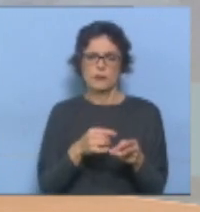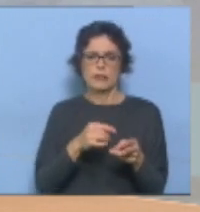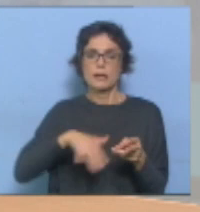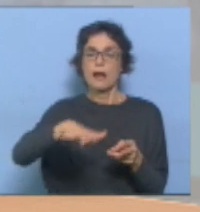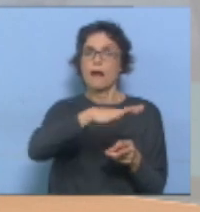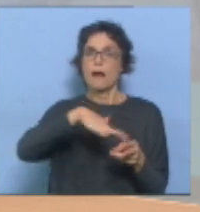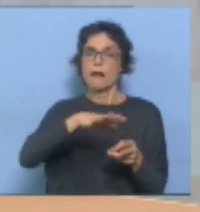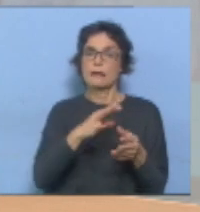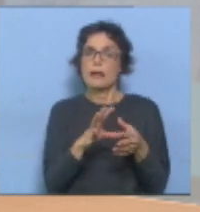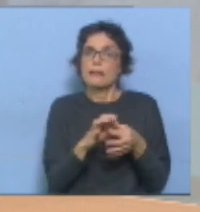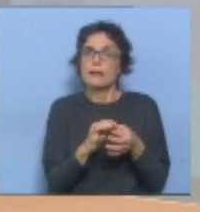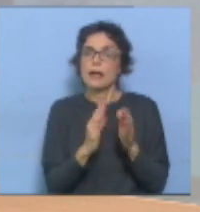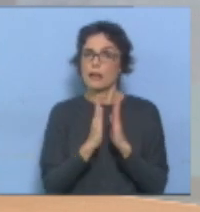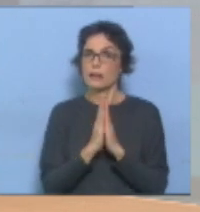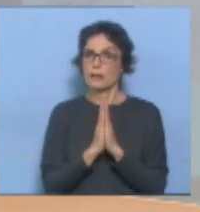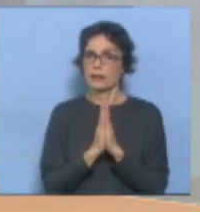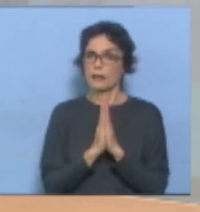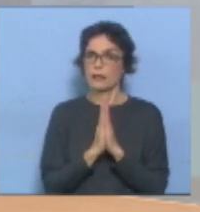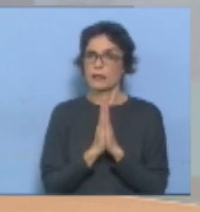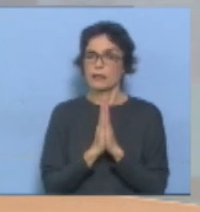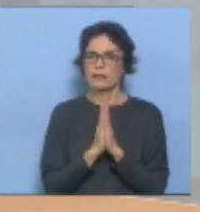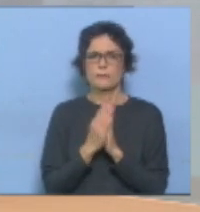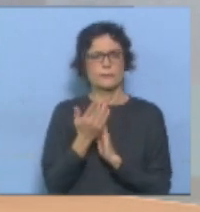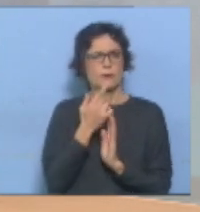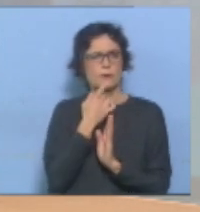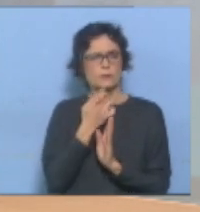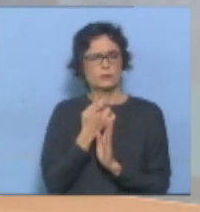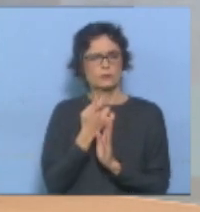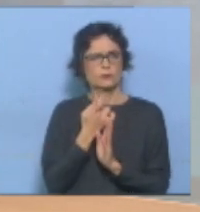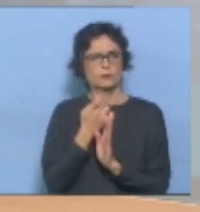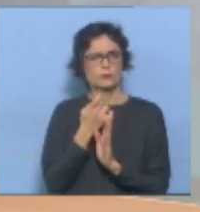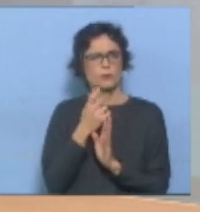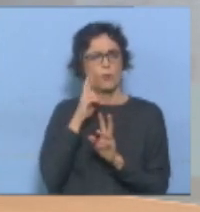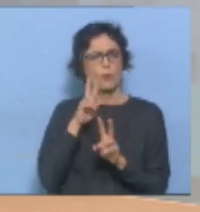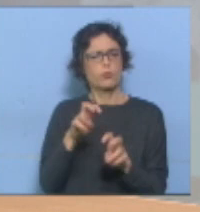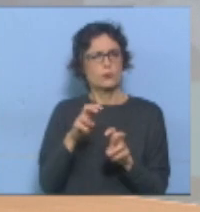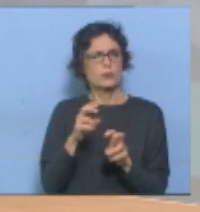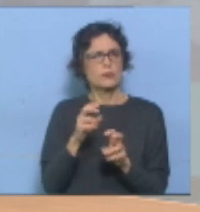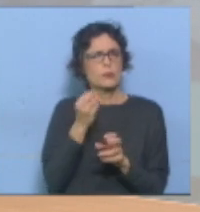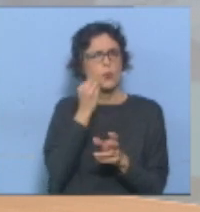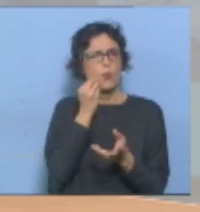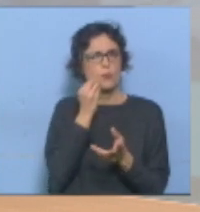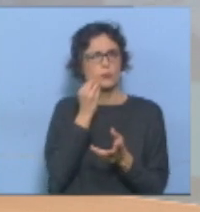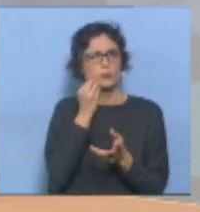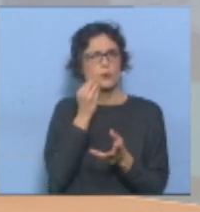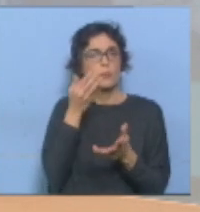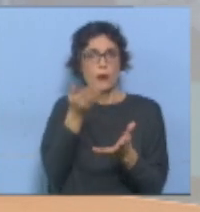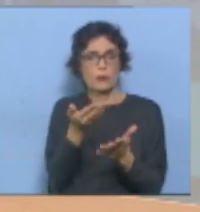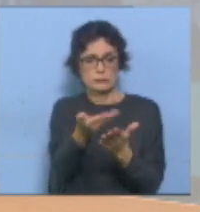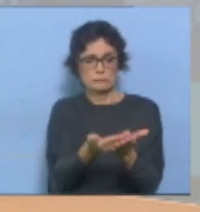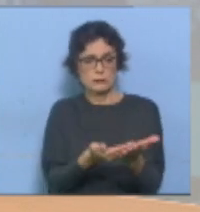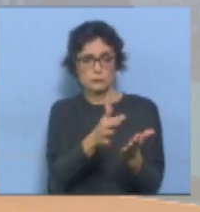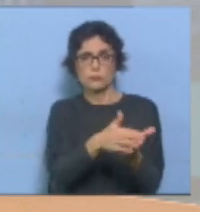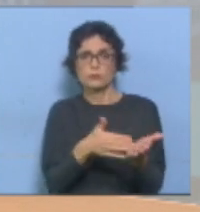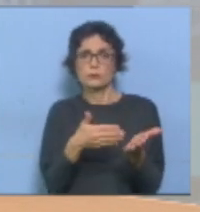Sim. Que descoberta aconteceu para chegar a este guia, para que, de facto, exista acolhimento